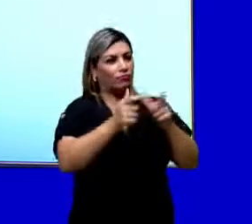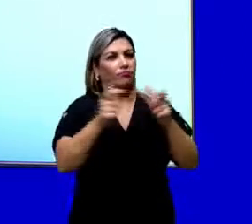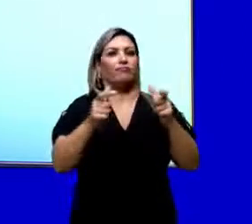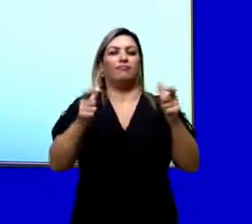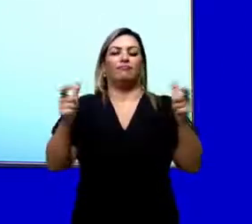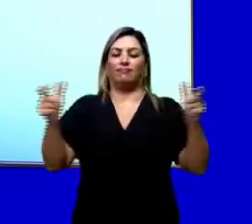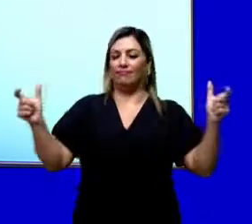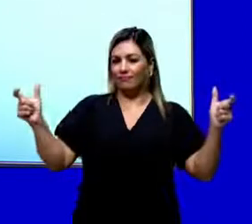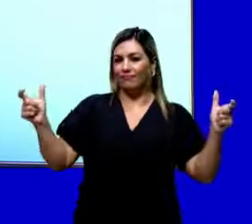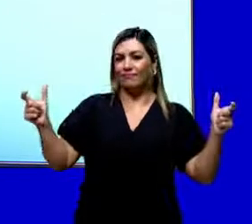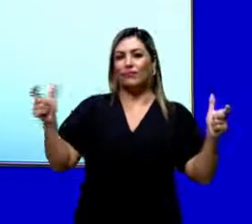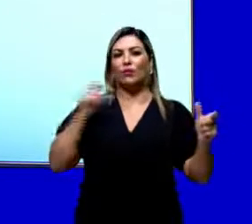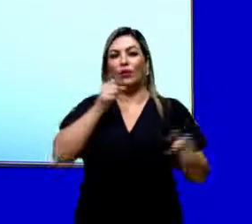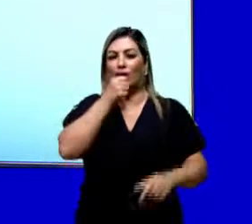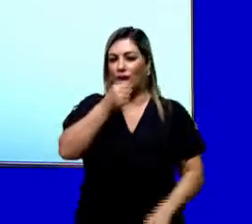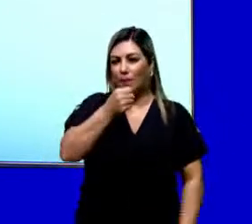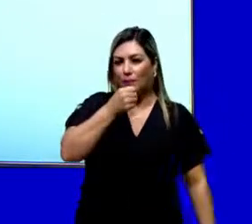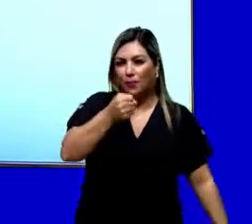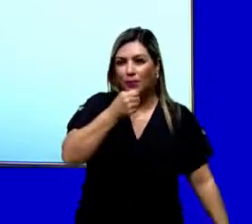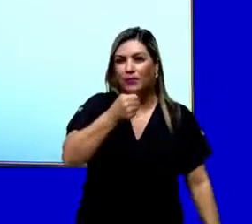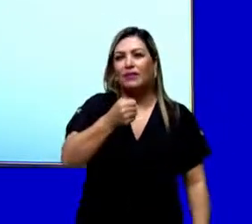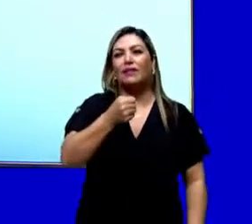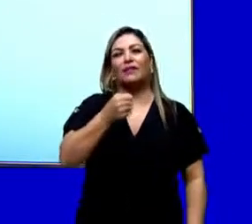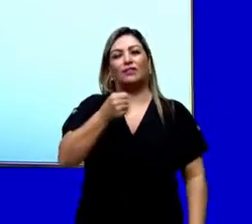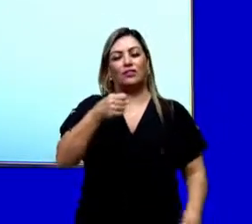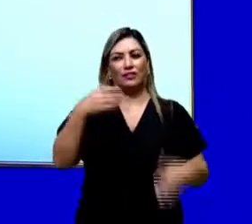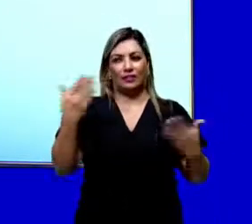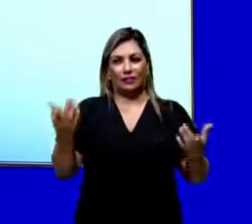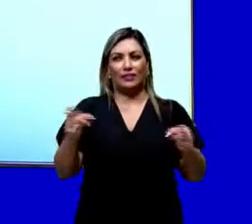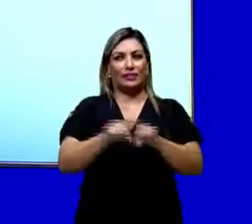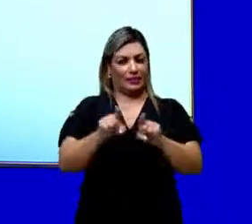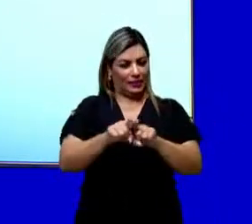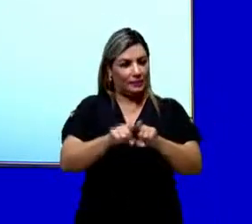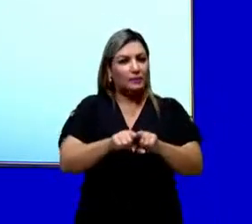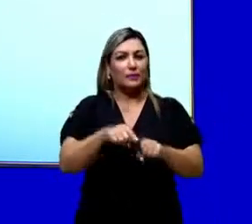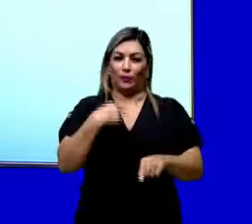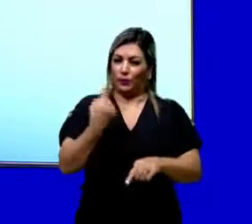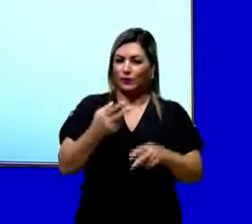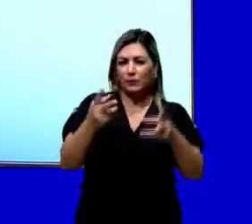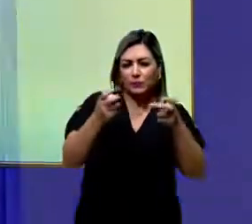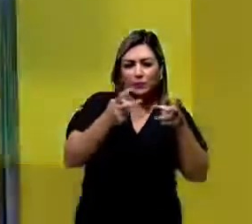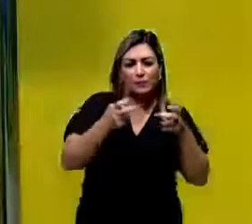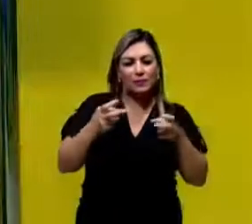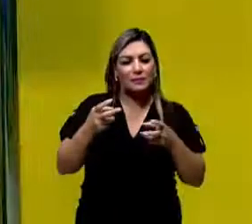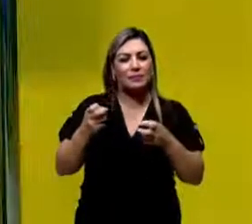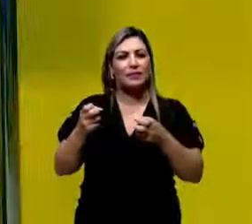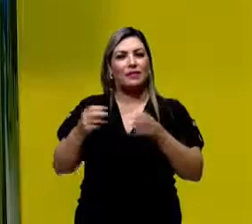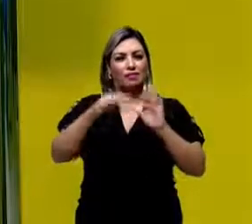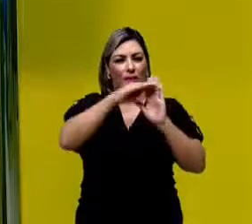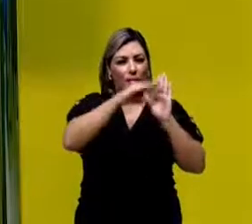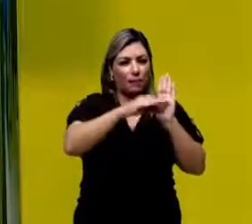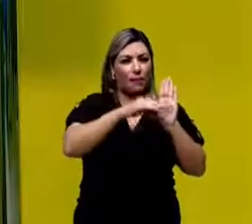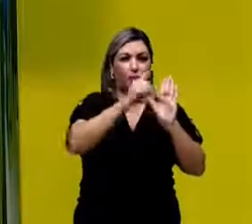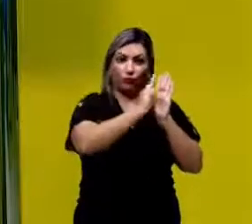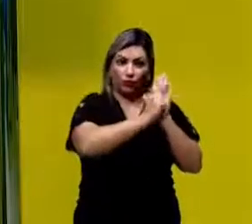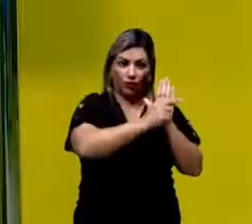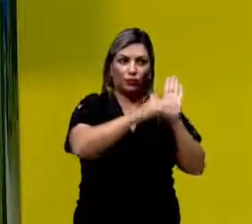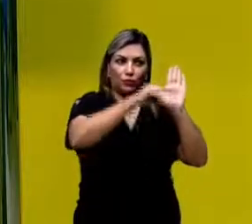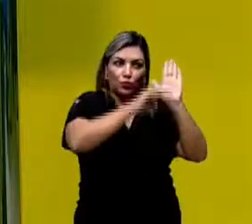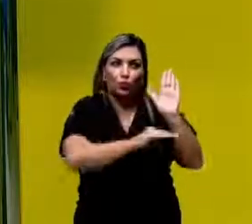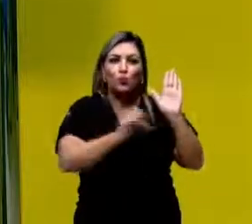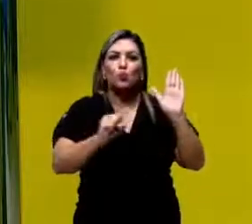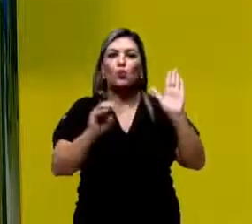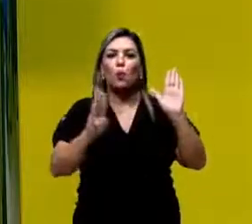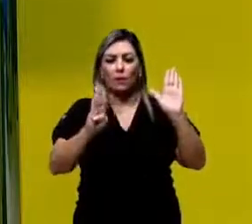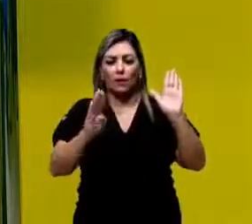amplo que são as reportagens e a partir daí nós vamos ver muitos subgêneros né que fazem